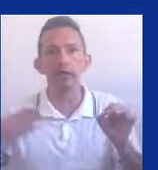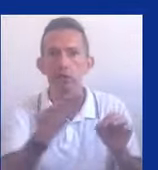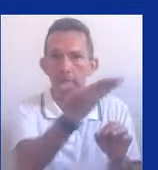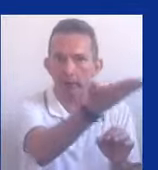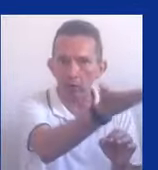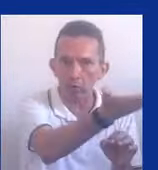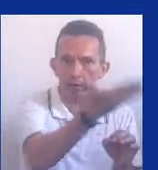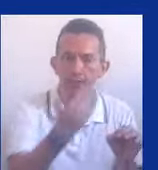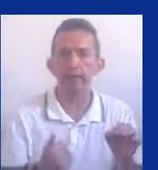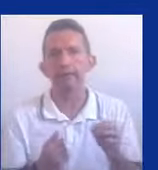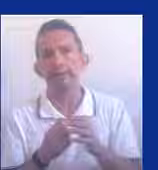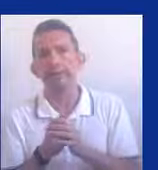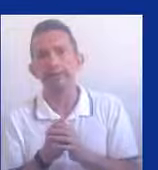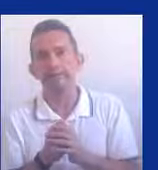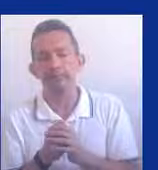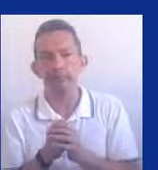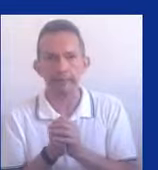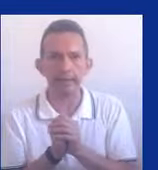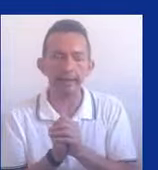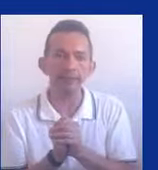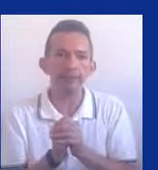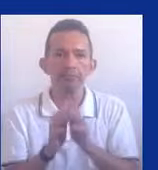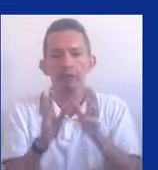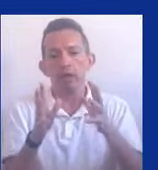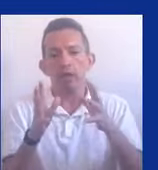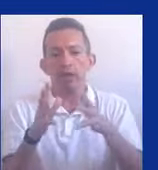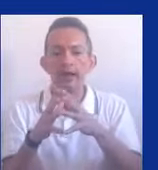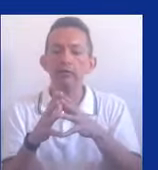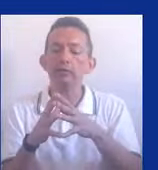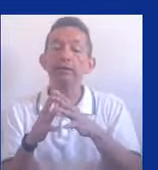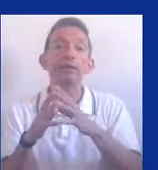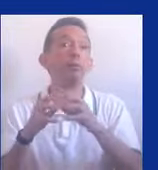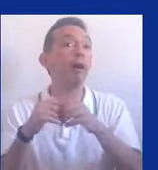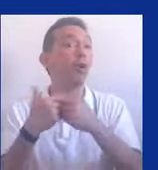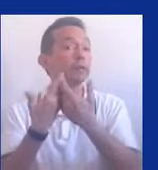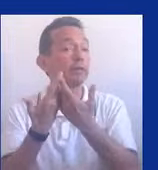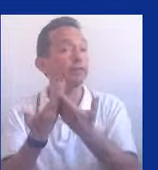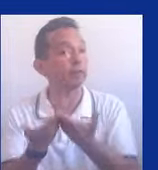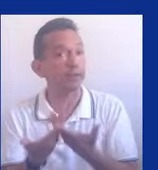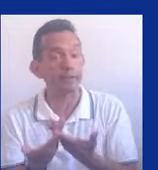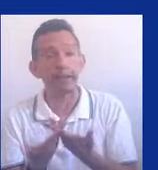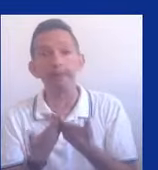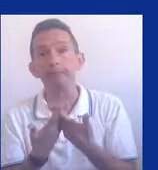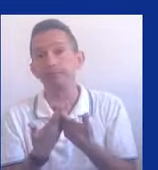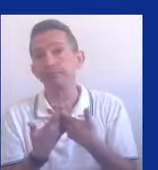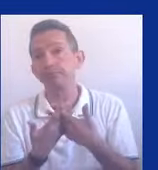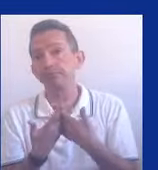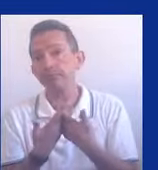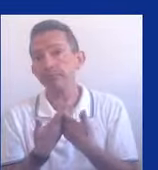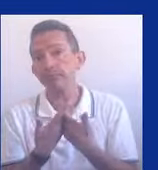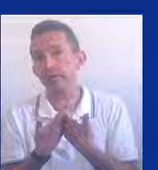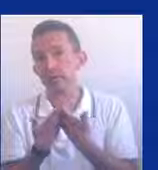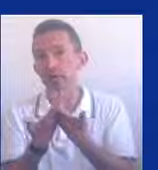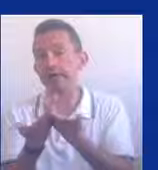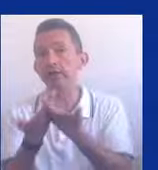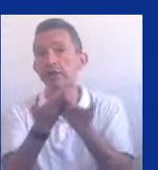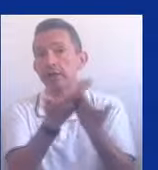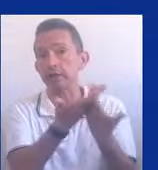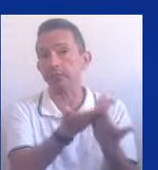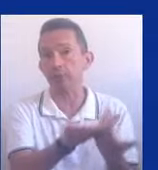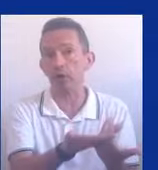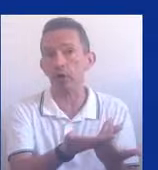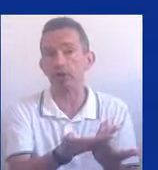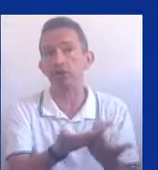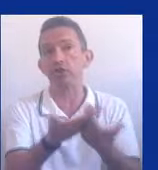coisa de uma região para outra. Tá certo? Aí você tem uma outra função, além